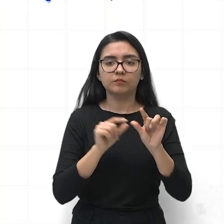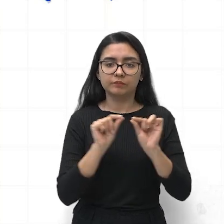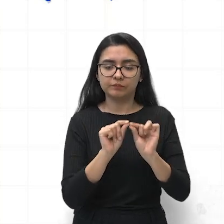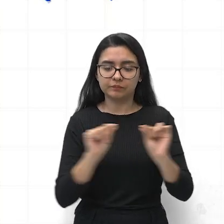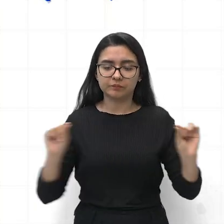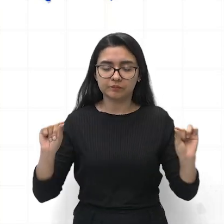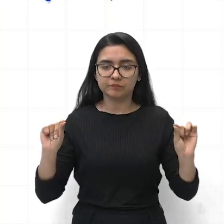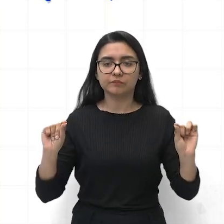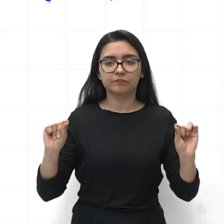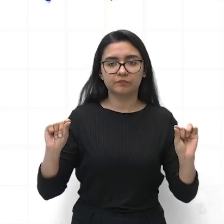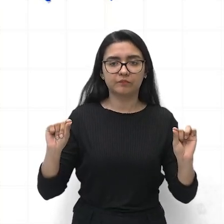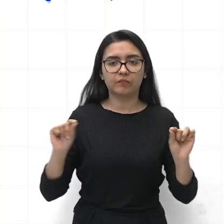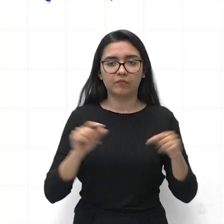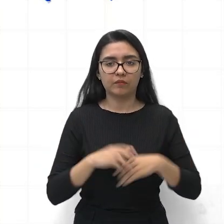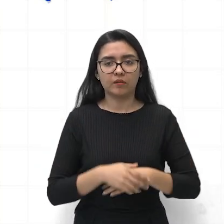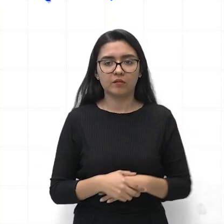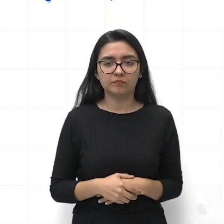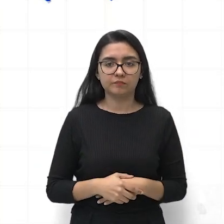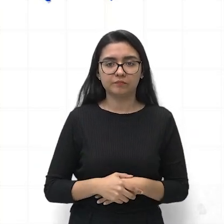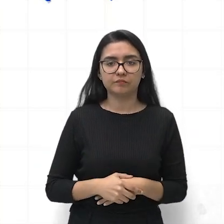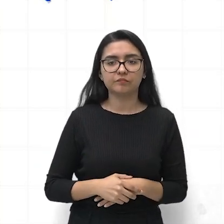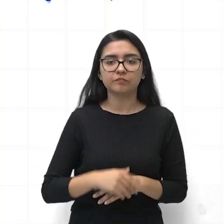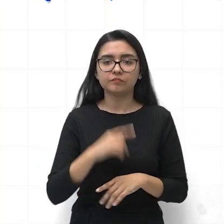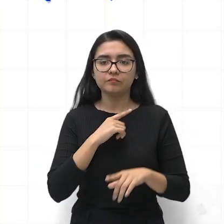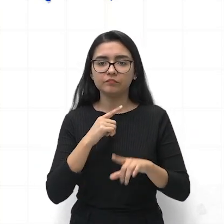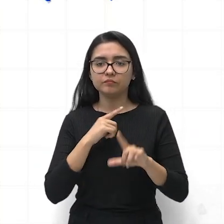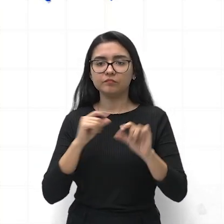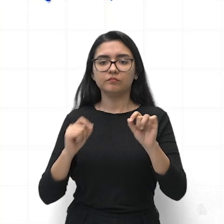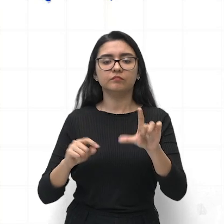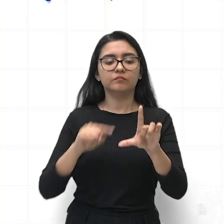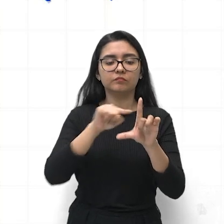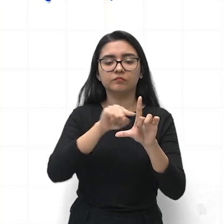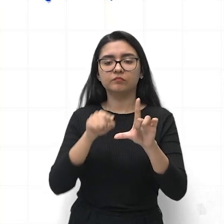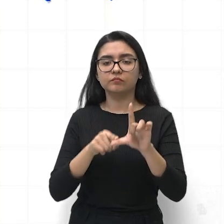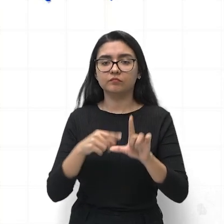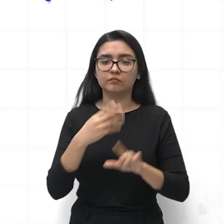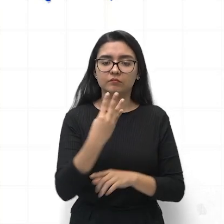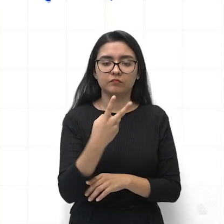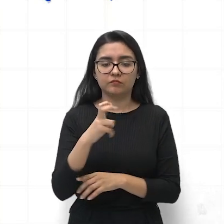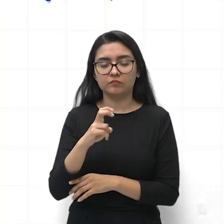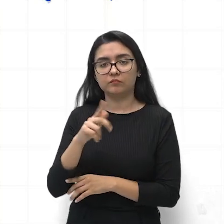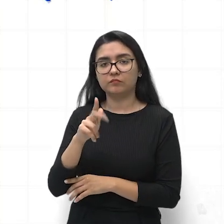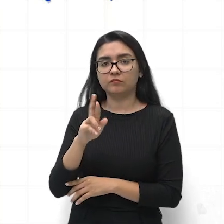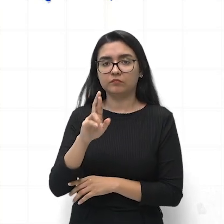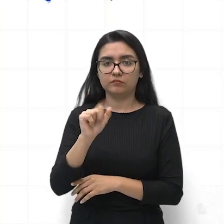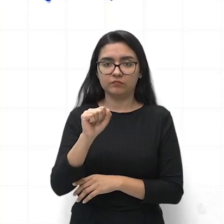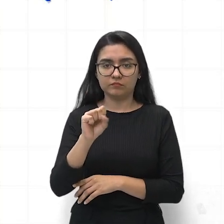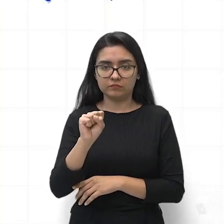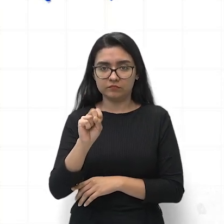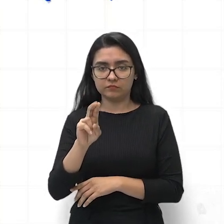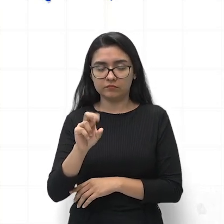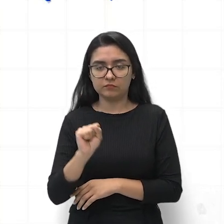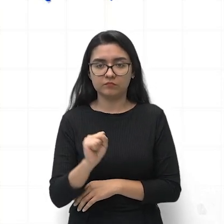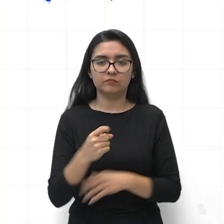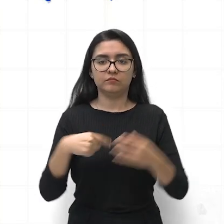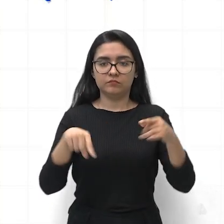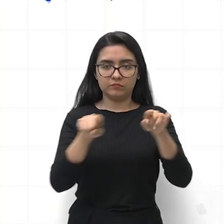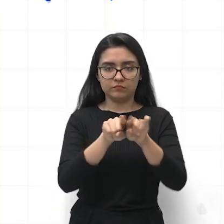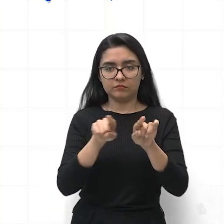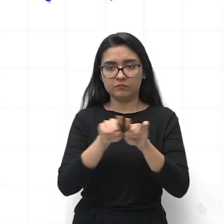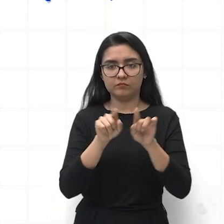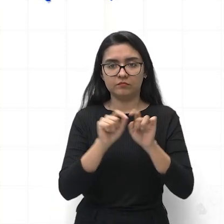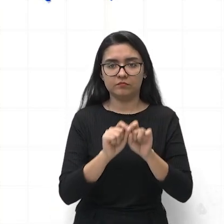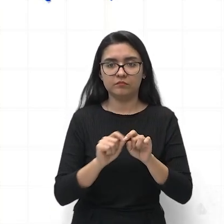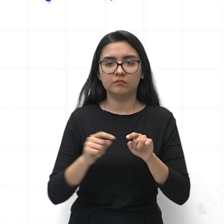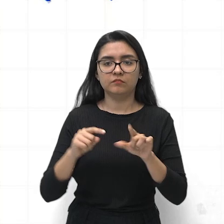Então, em relação a esse ponto aqui, o ângulo é de 45 graus, né? E aqui também de 45 graus. O que